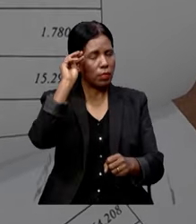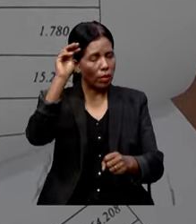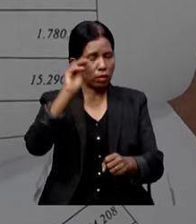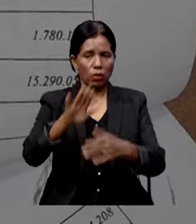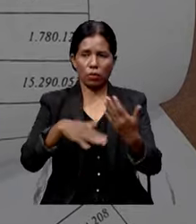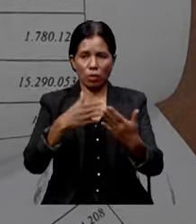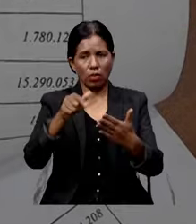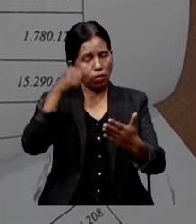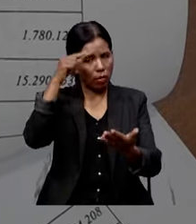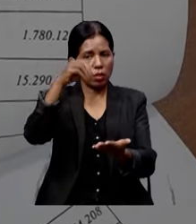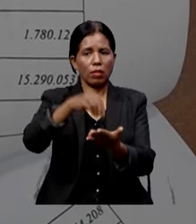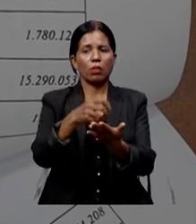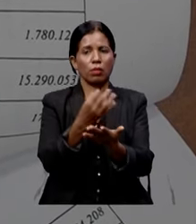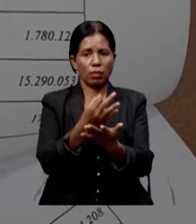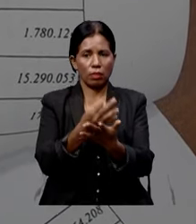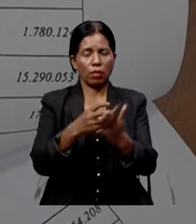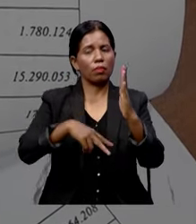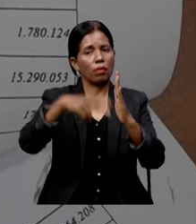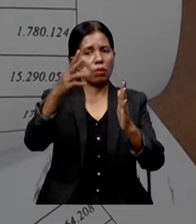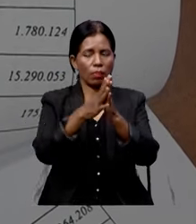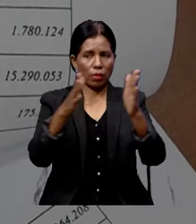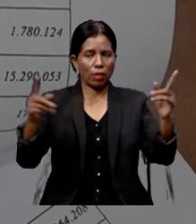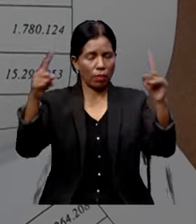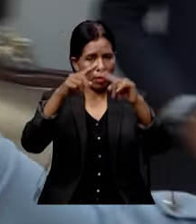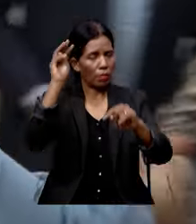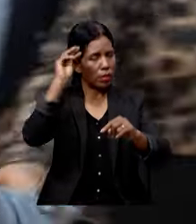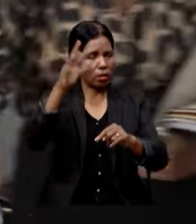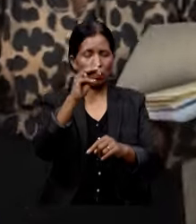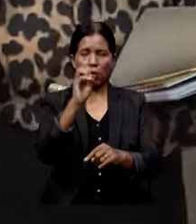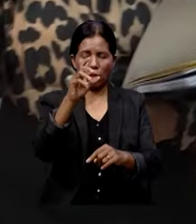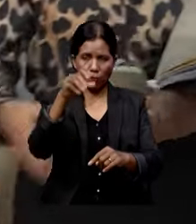Hirakne, Governo propõe orçamento o valor boat liu bai a Ministério Obras Pública,